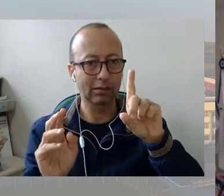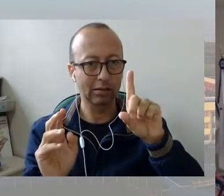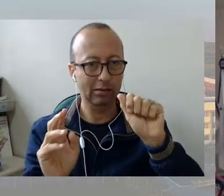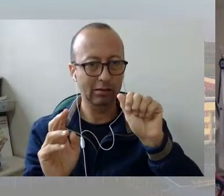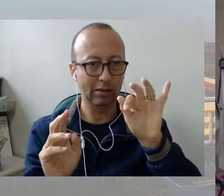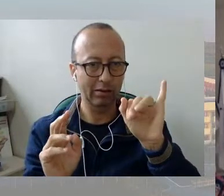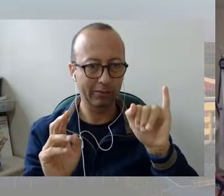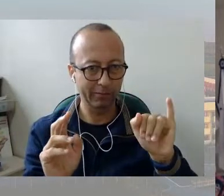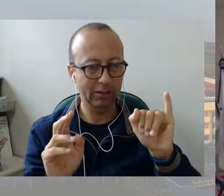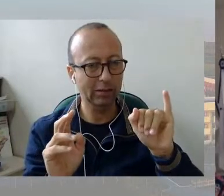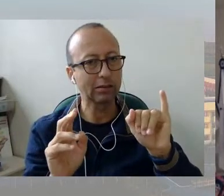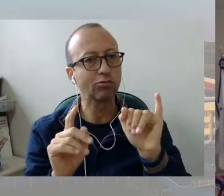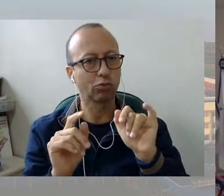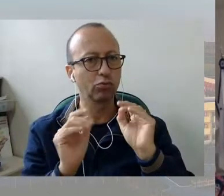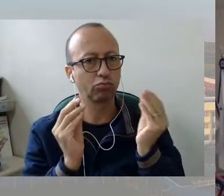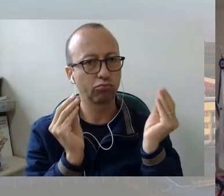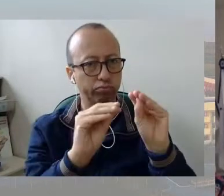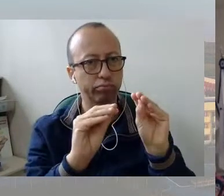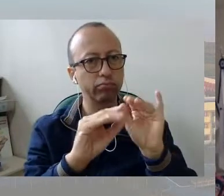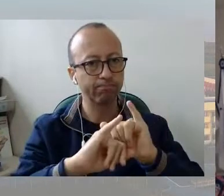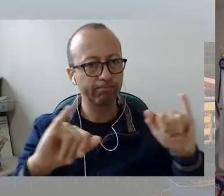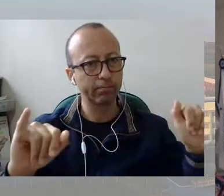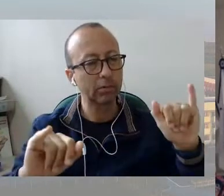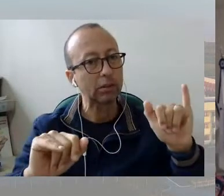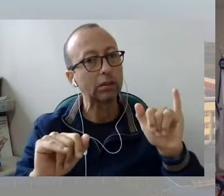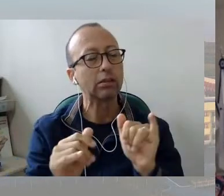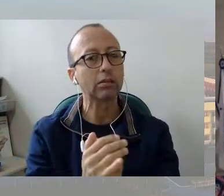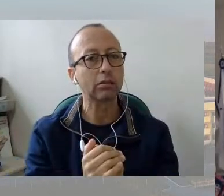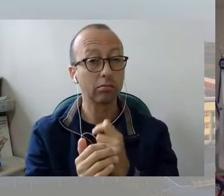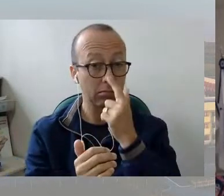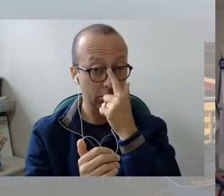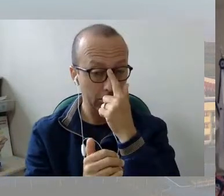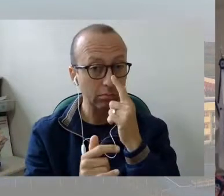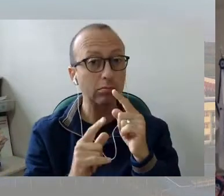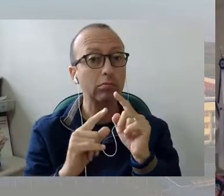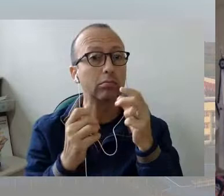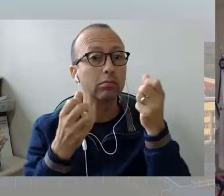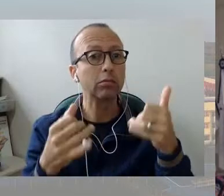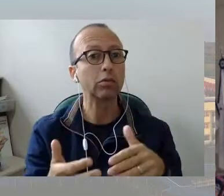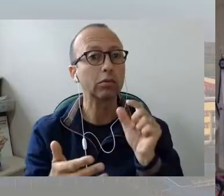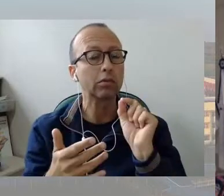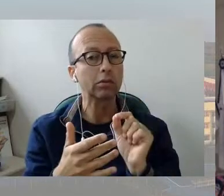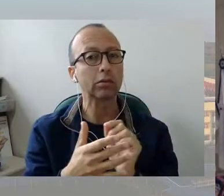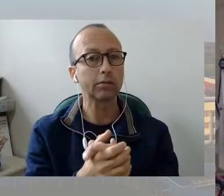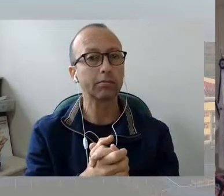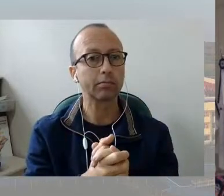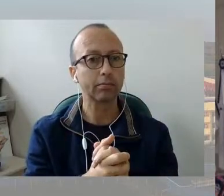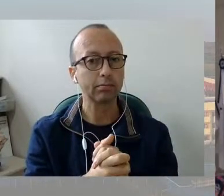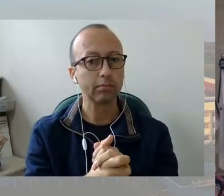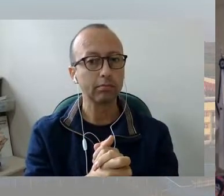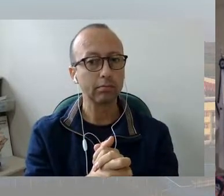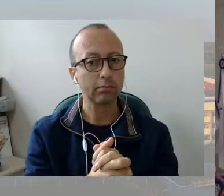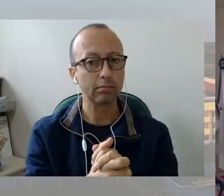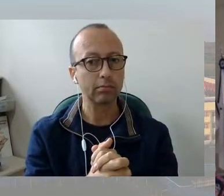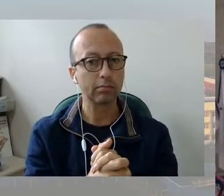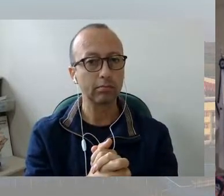Afirmativas e Inclusão. Reiteramos na nota de repúdio a menção feita à direção do...